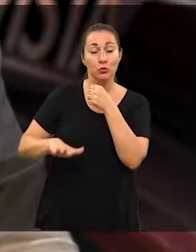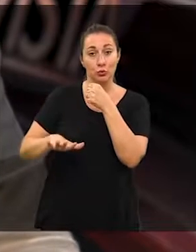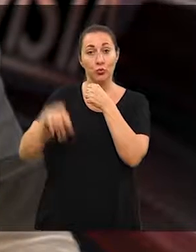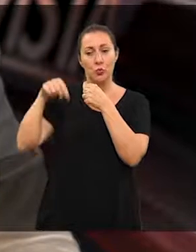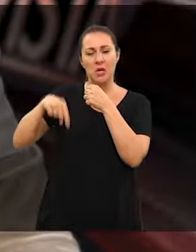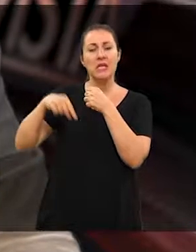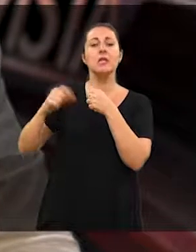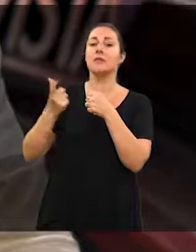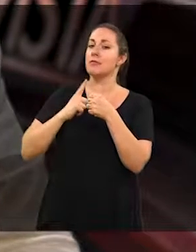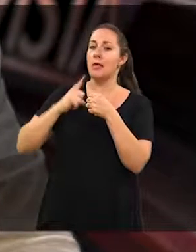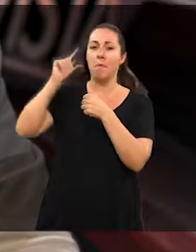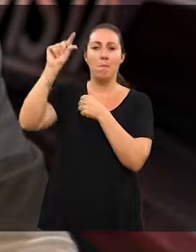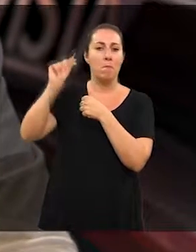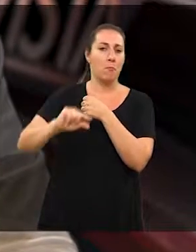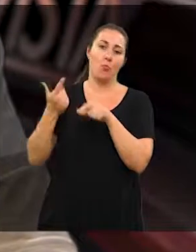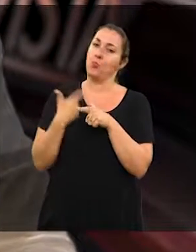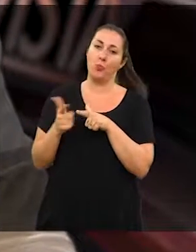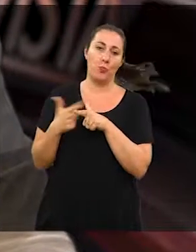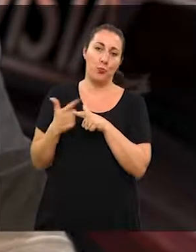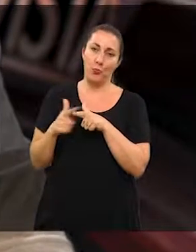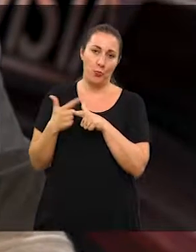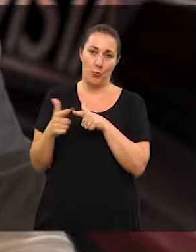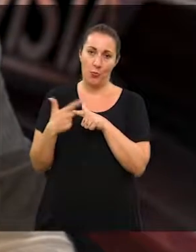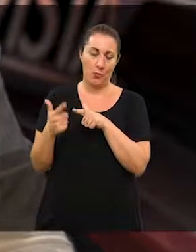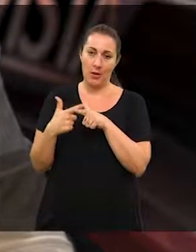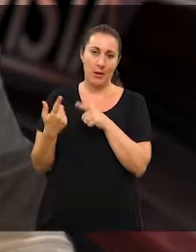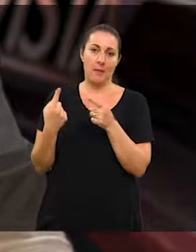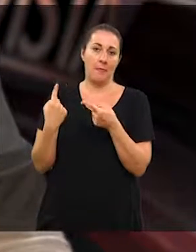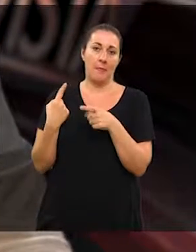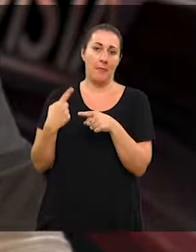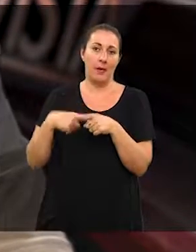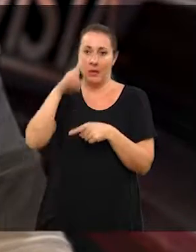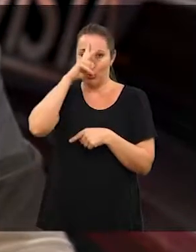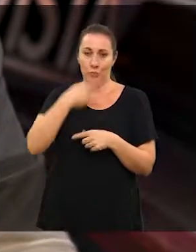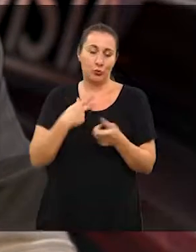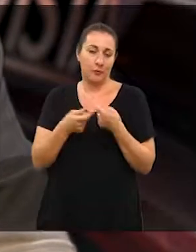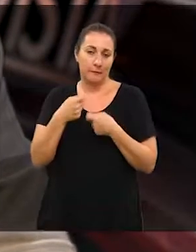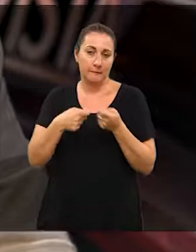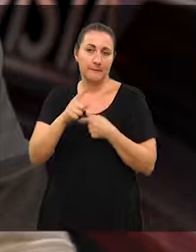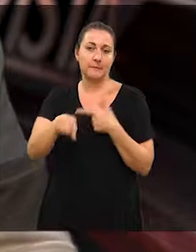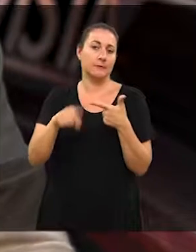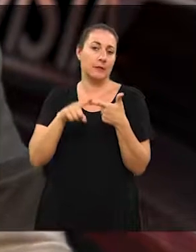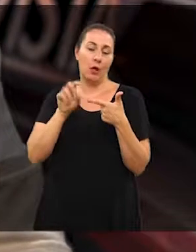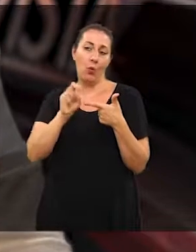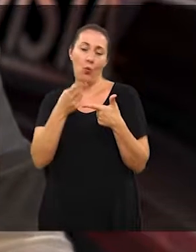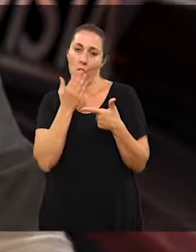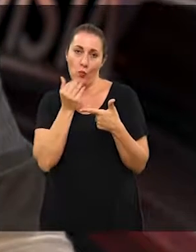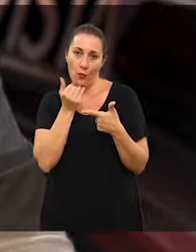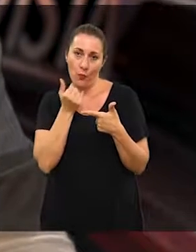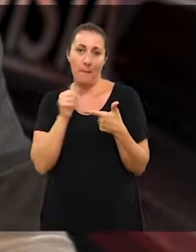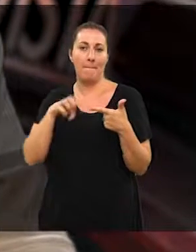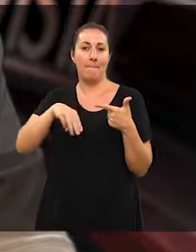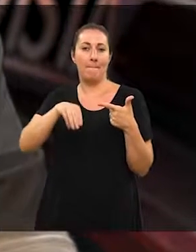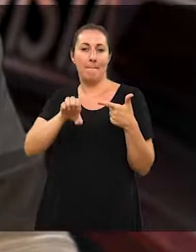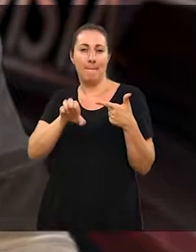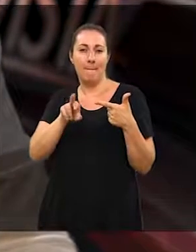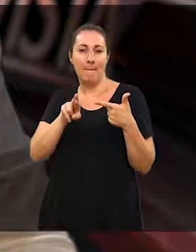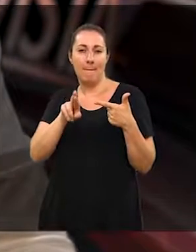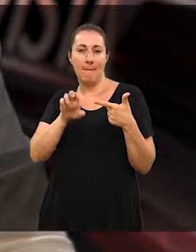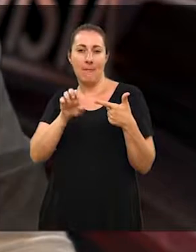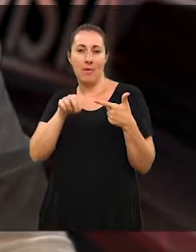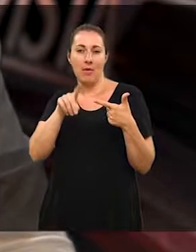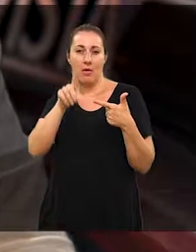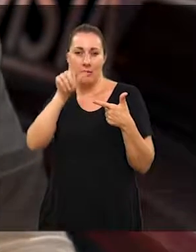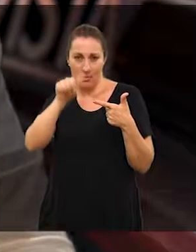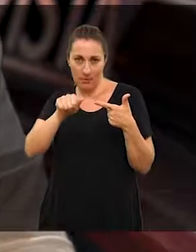estado do Rio Grande do Sul, é uma das que tem menos dado problemas em relação à parte da autonomia financeira, à parte da merenda. Então, assim, a gente